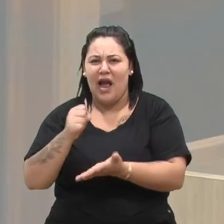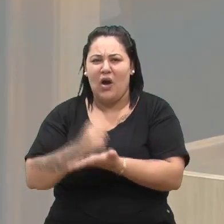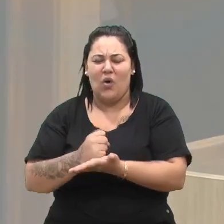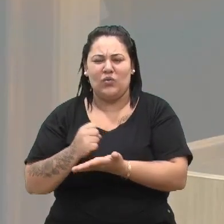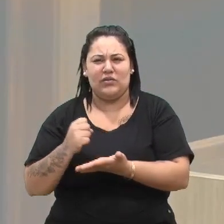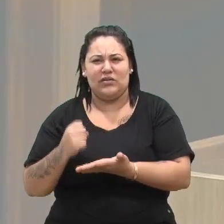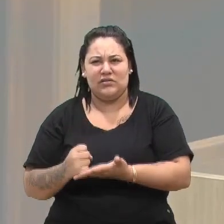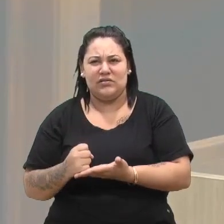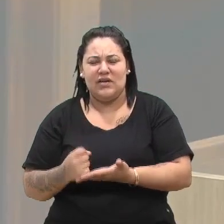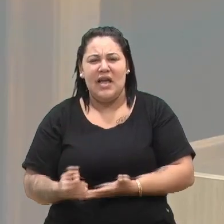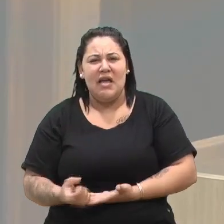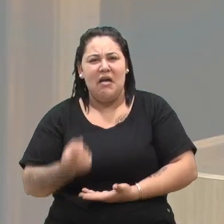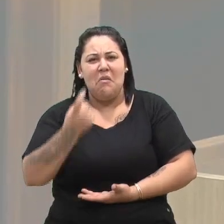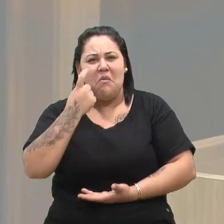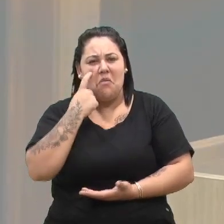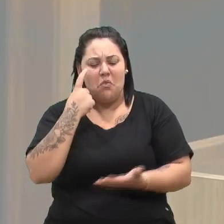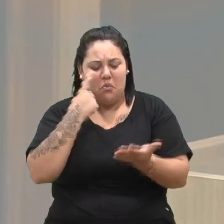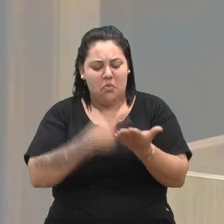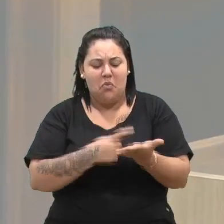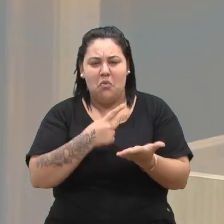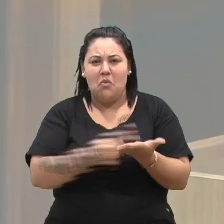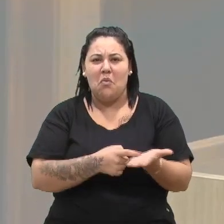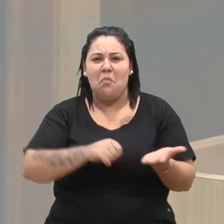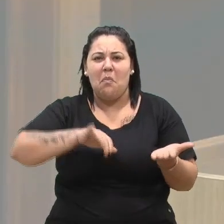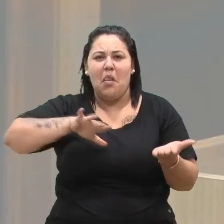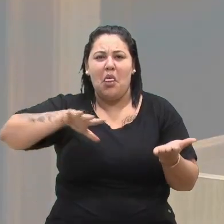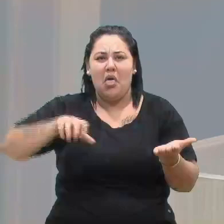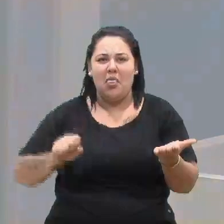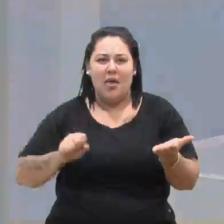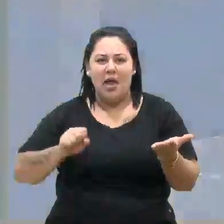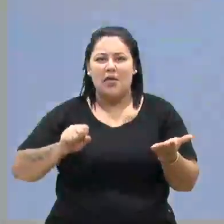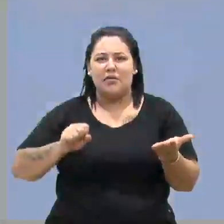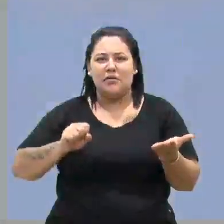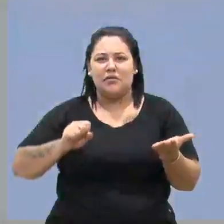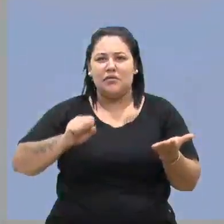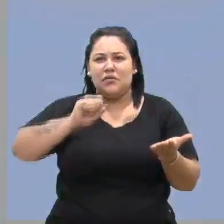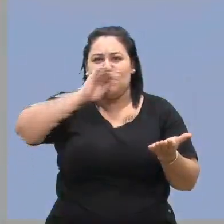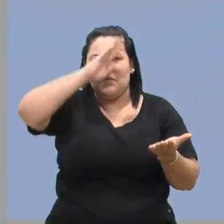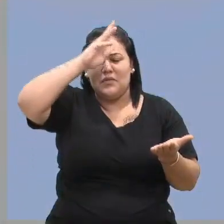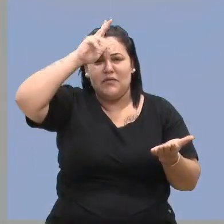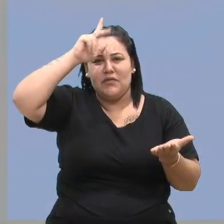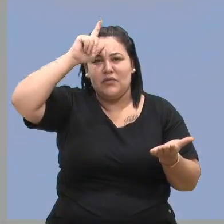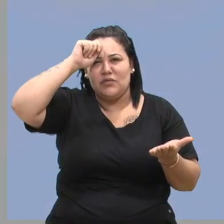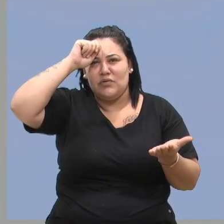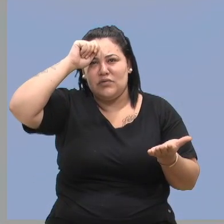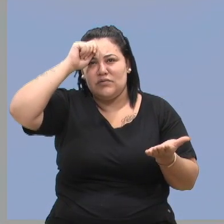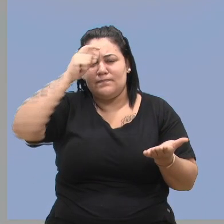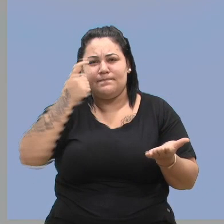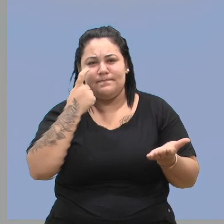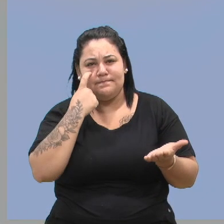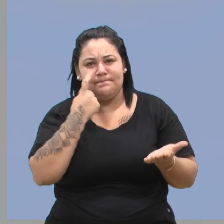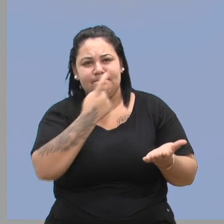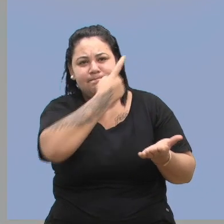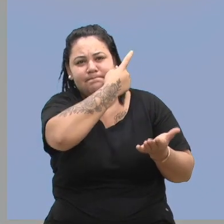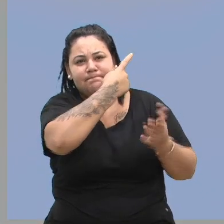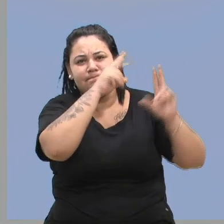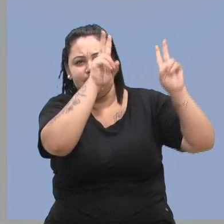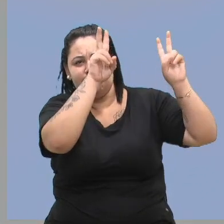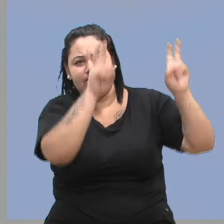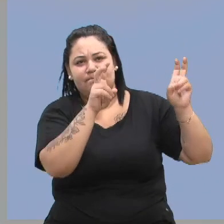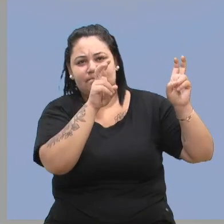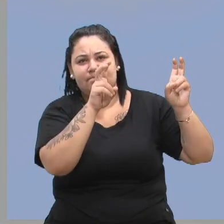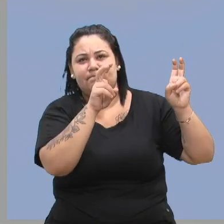Visando acordos milionários com prefeituras, criminosos se associam à política e buscam